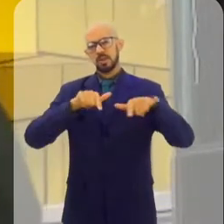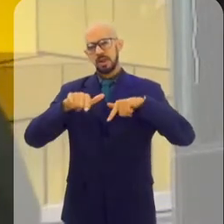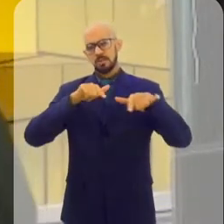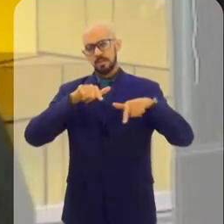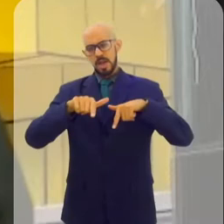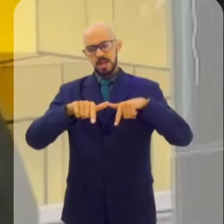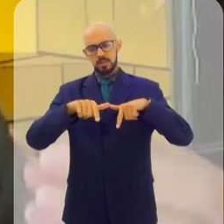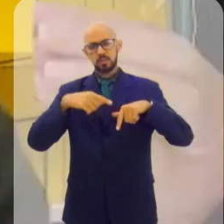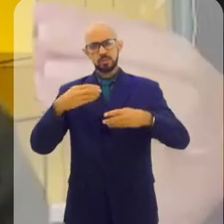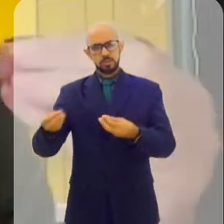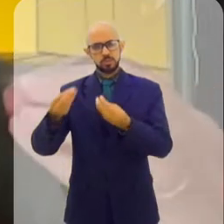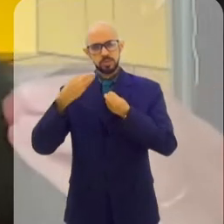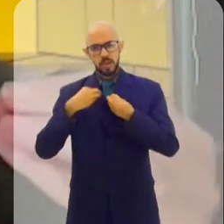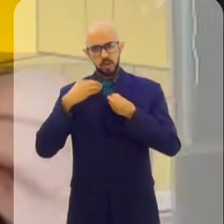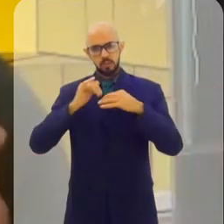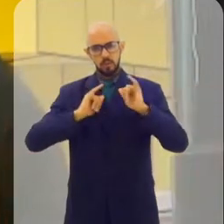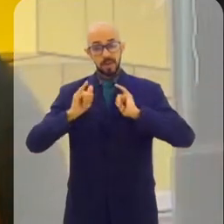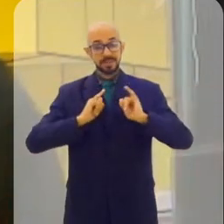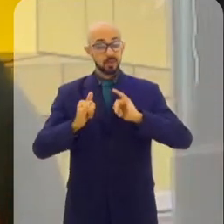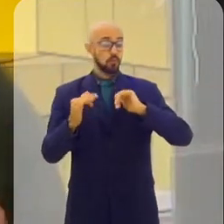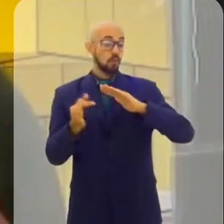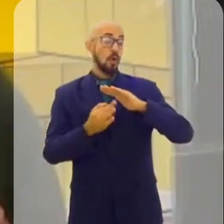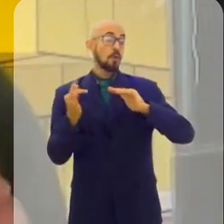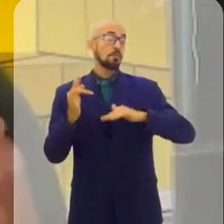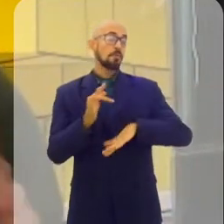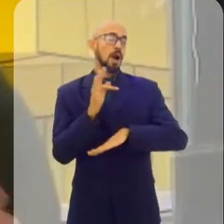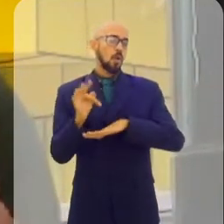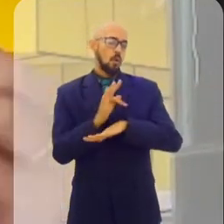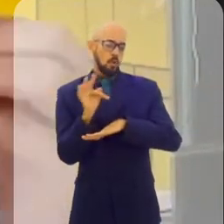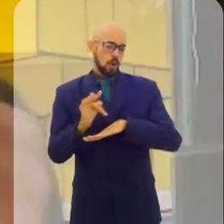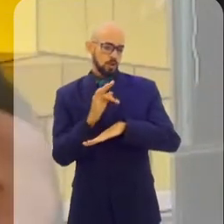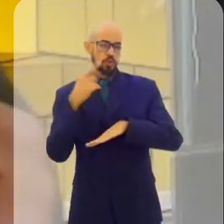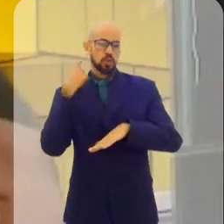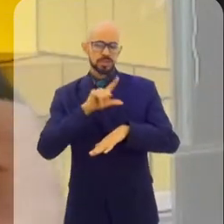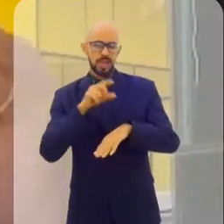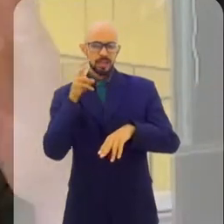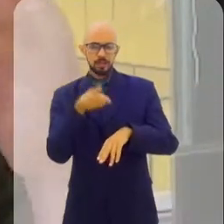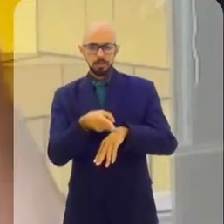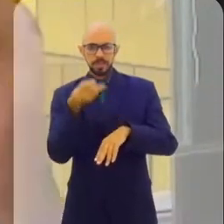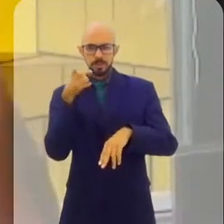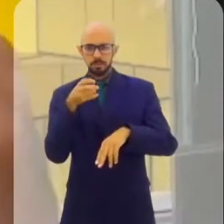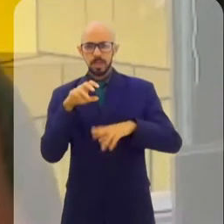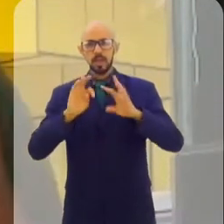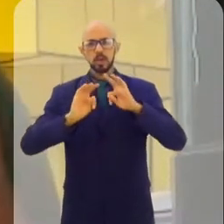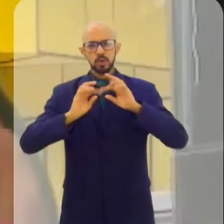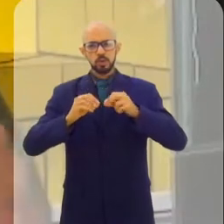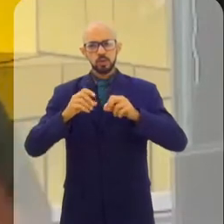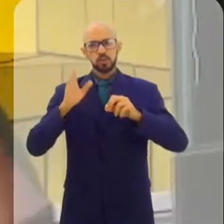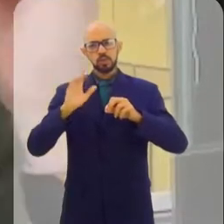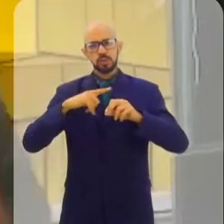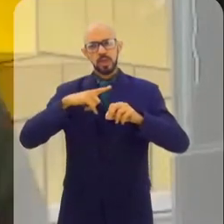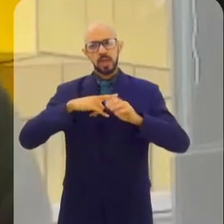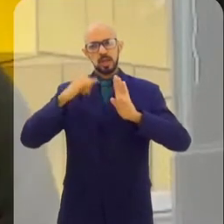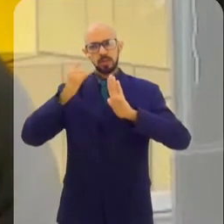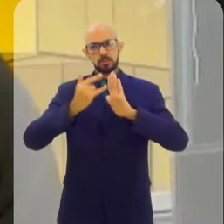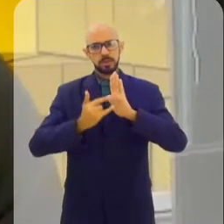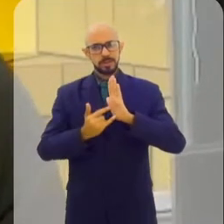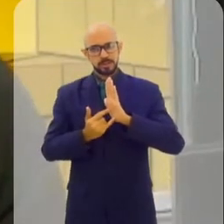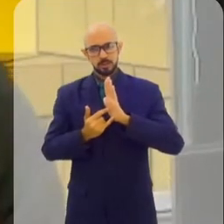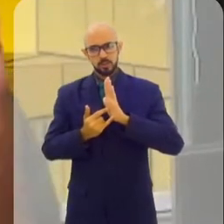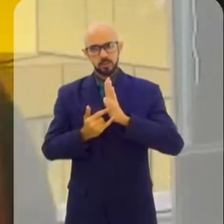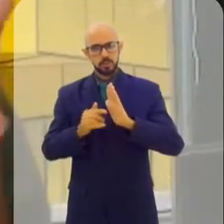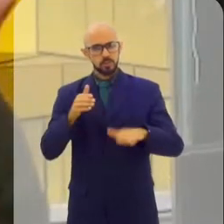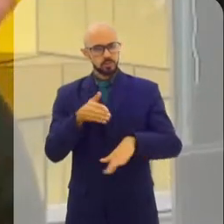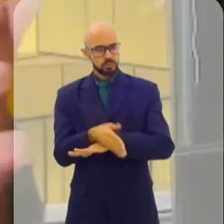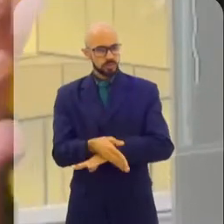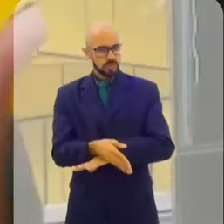Trabalho e Previdência, então, a gente consegue ver o que existe. Né, com muito detalhe, se você entrar no site hoje